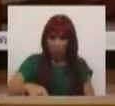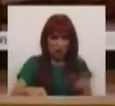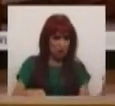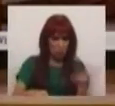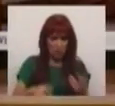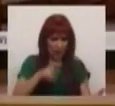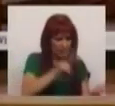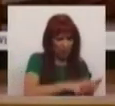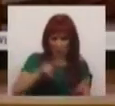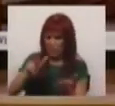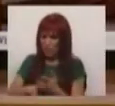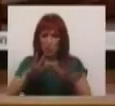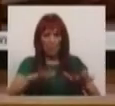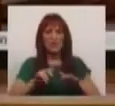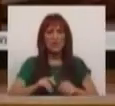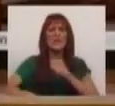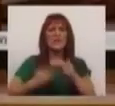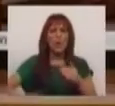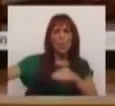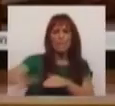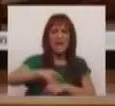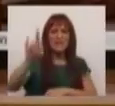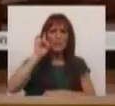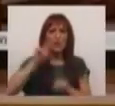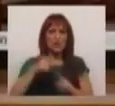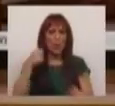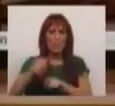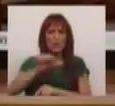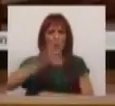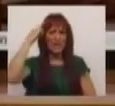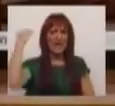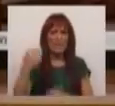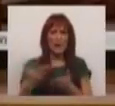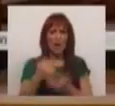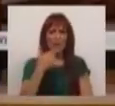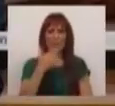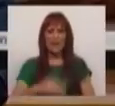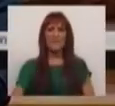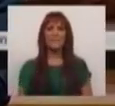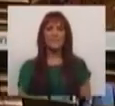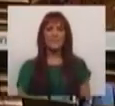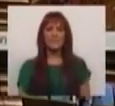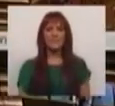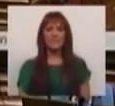forem aprovadas, o Parlamento terá dado um passo importante no combate ao crime económico. Obrigada.